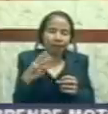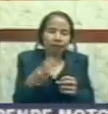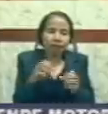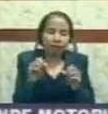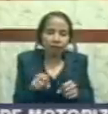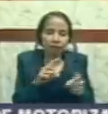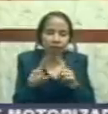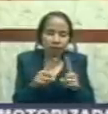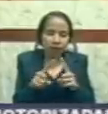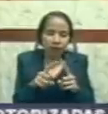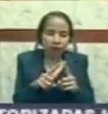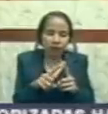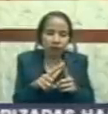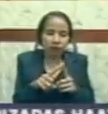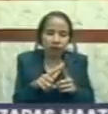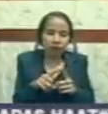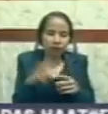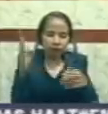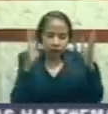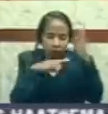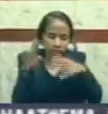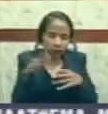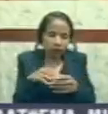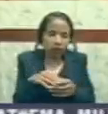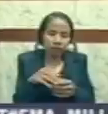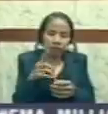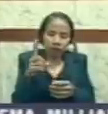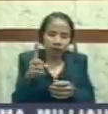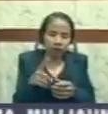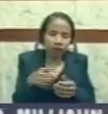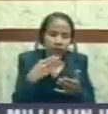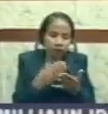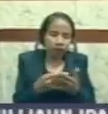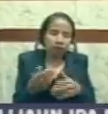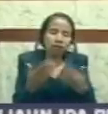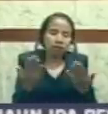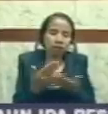e te desempenho institucional, que desempenho individual, né? De actor RNB.